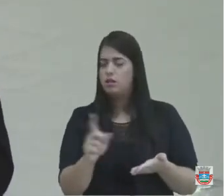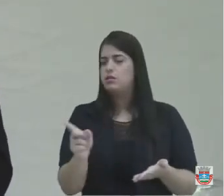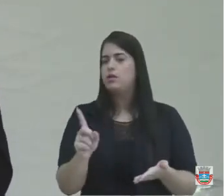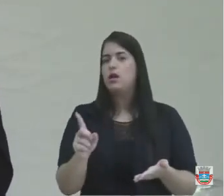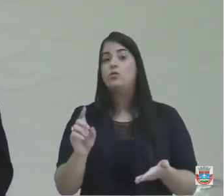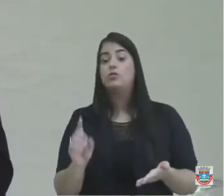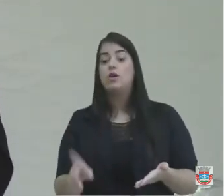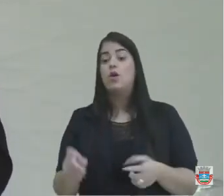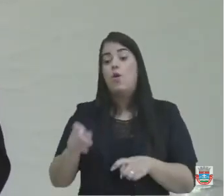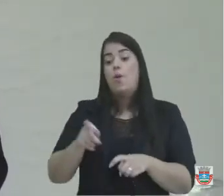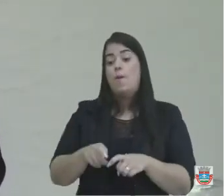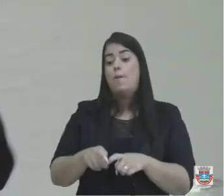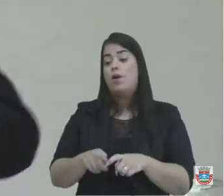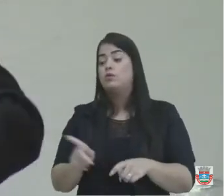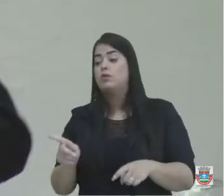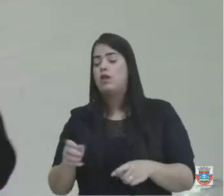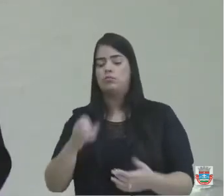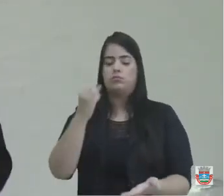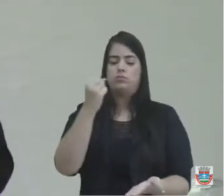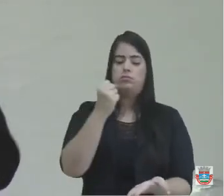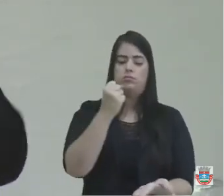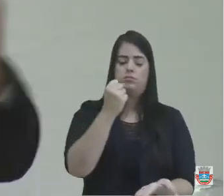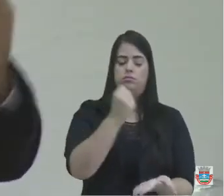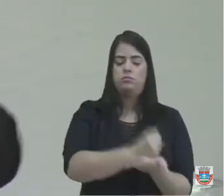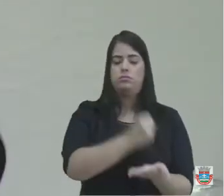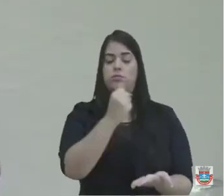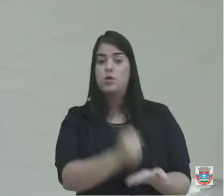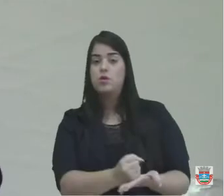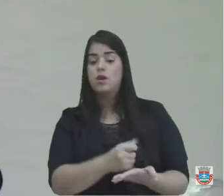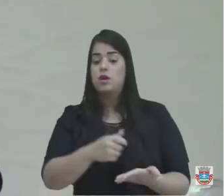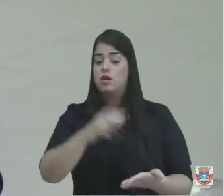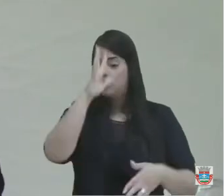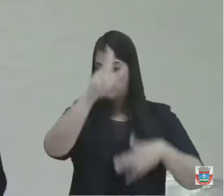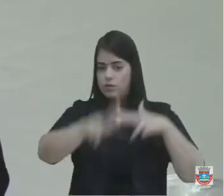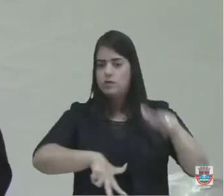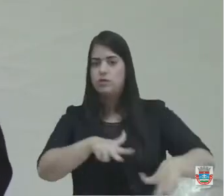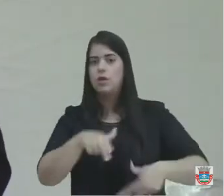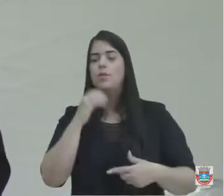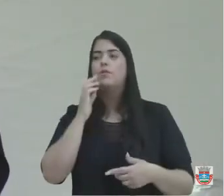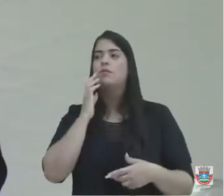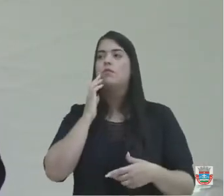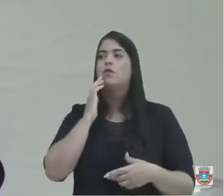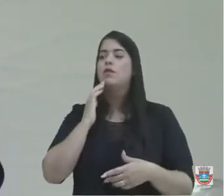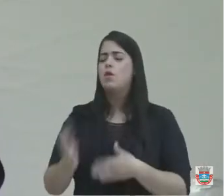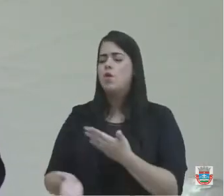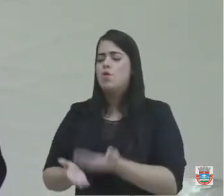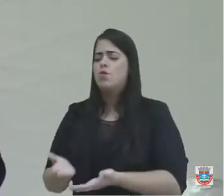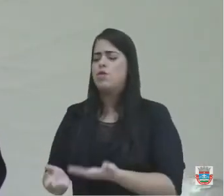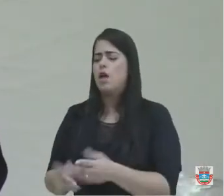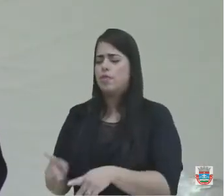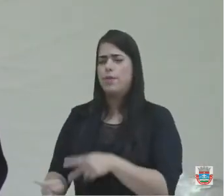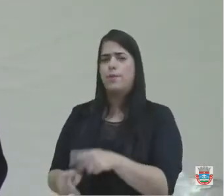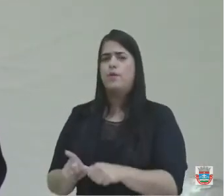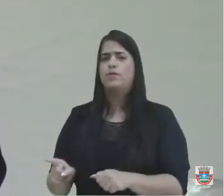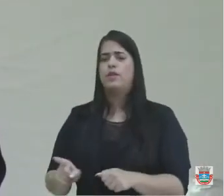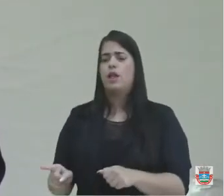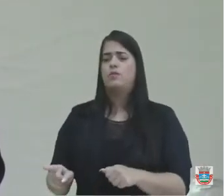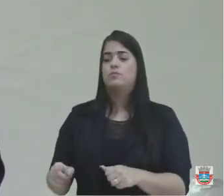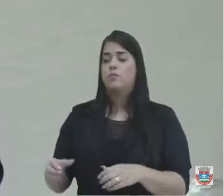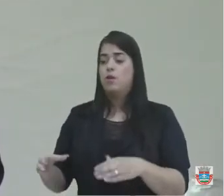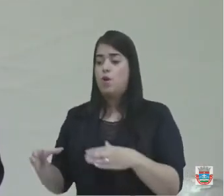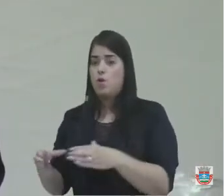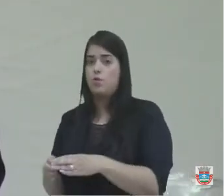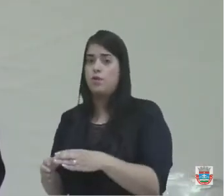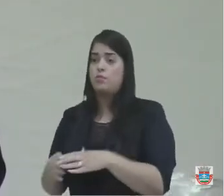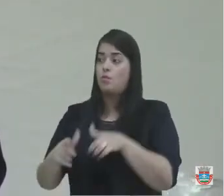presença do médico que vai ser contratado pelo Município para atender aquela comunidade que é enorme e carente e